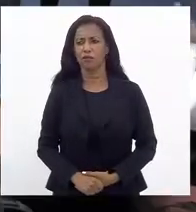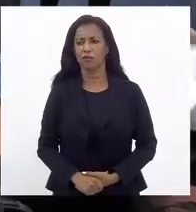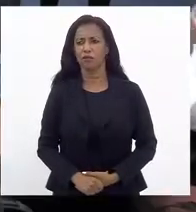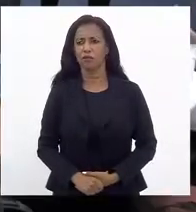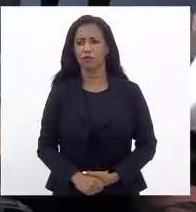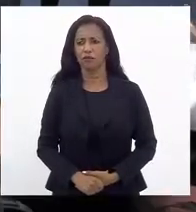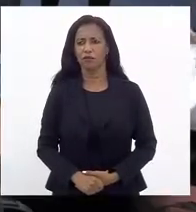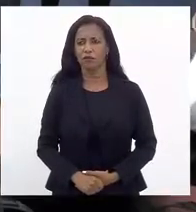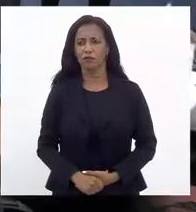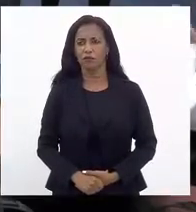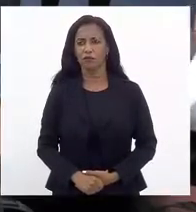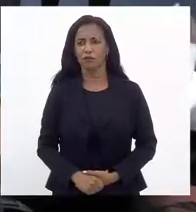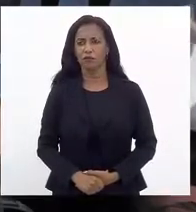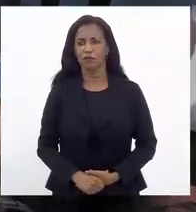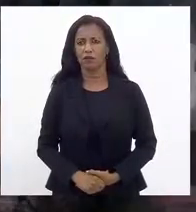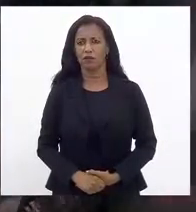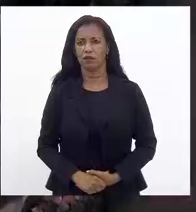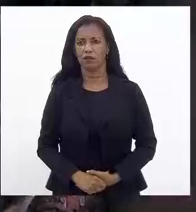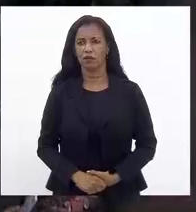a